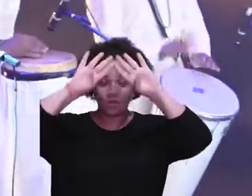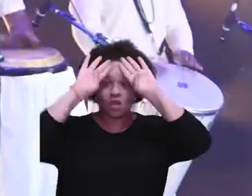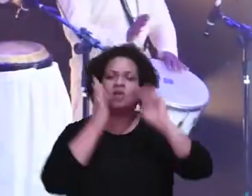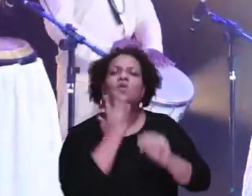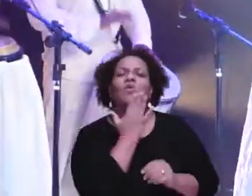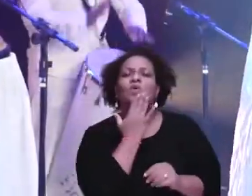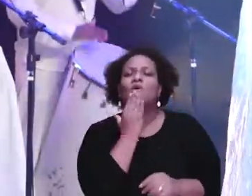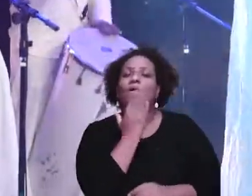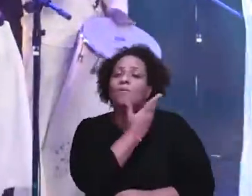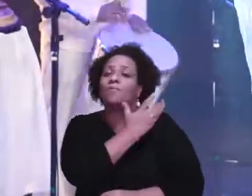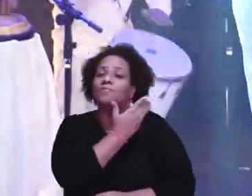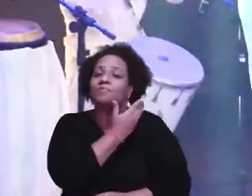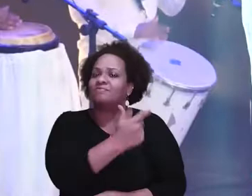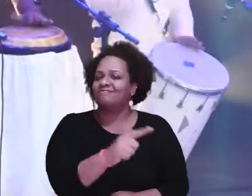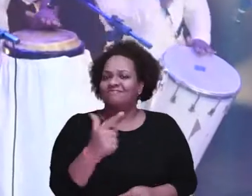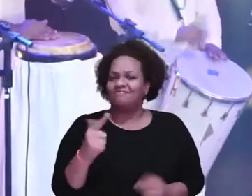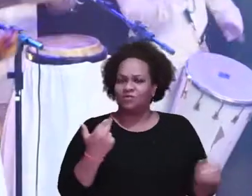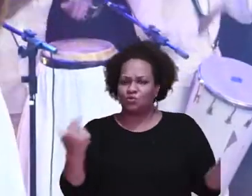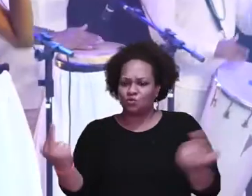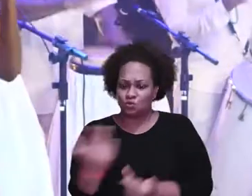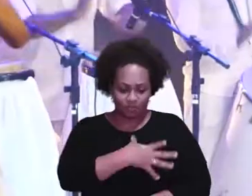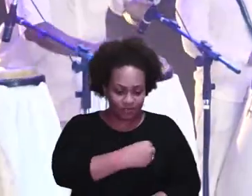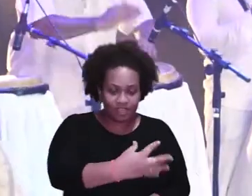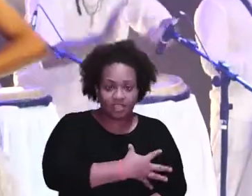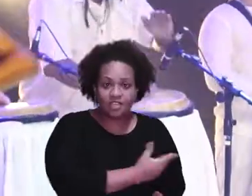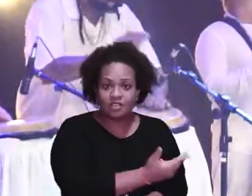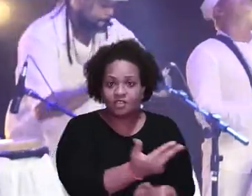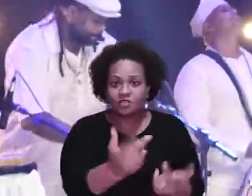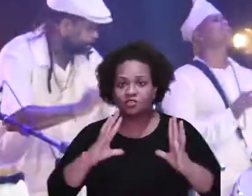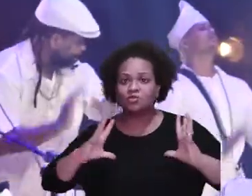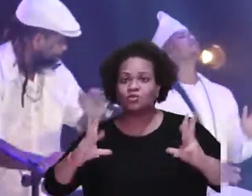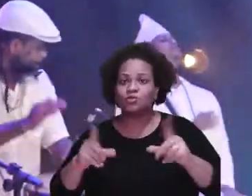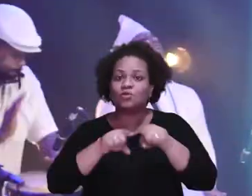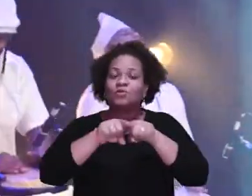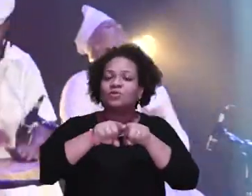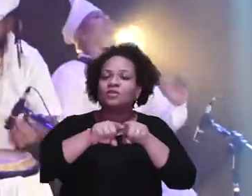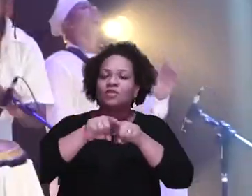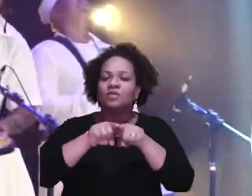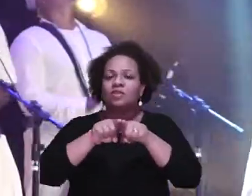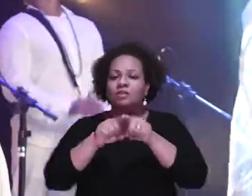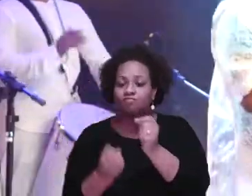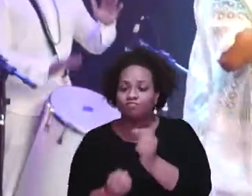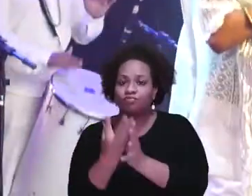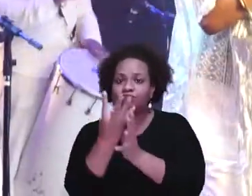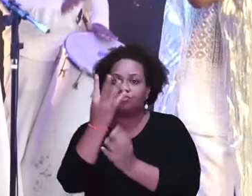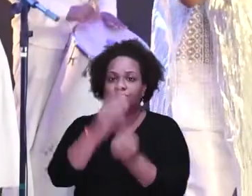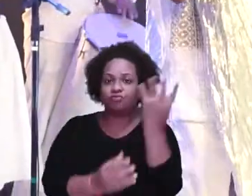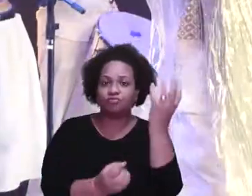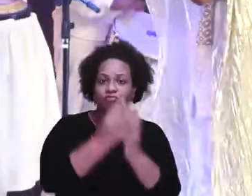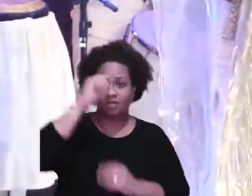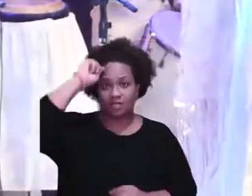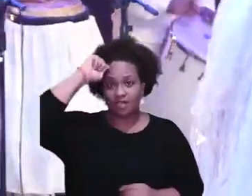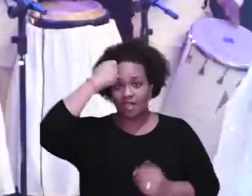furo não tem cor nem preconceito Todos nós somos seus filhos que posições somos irmãos contato da